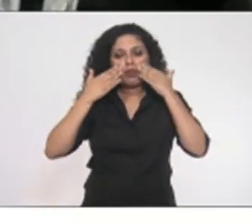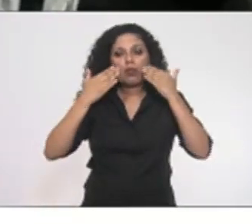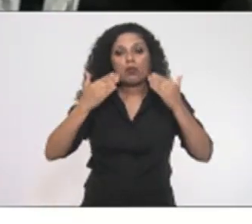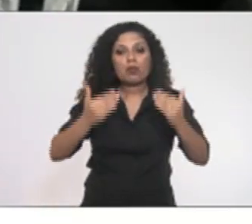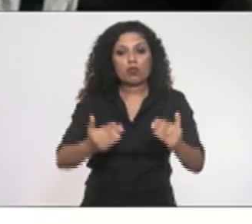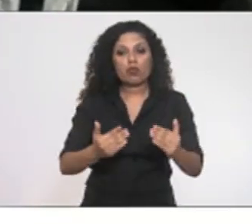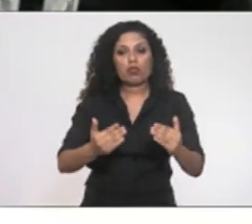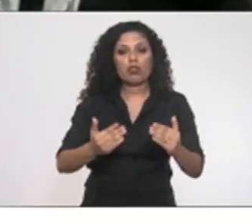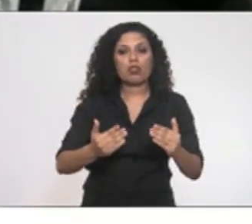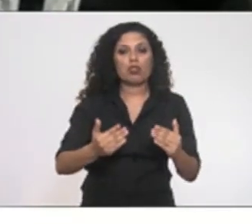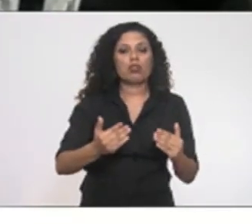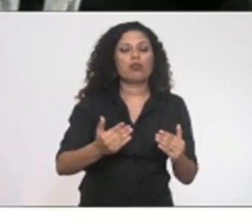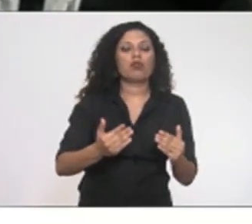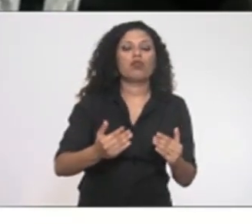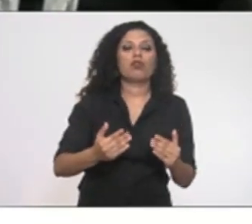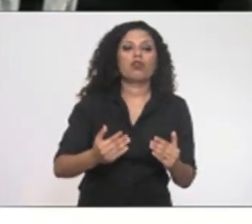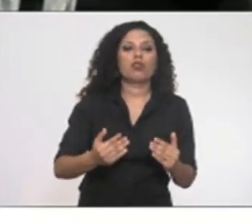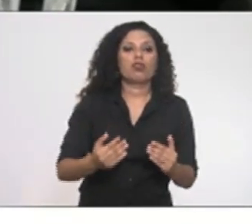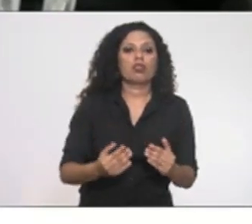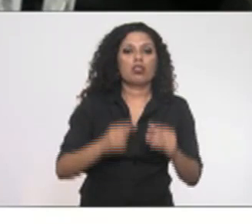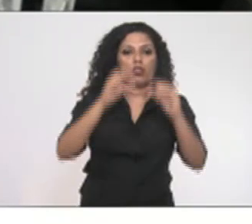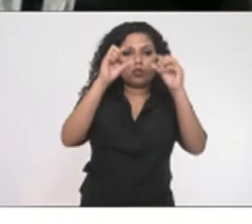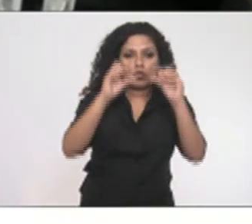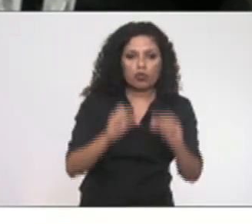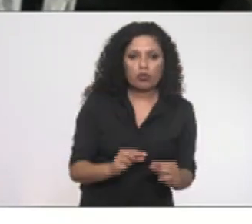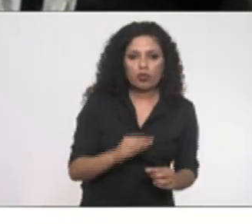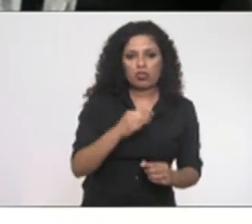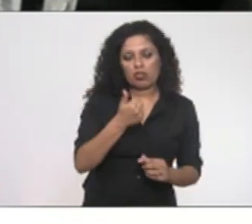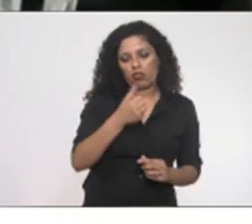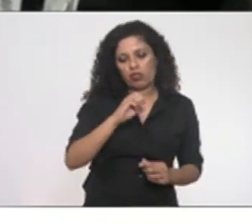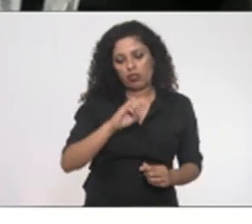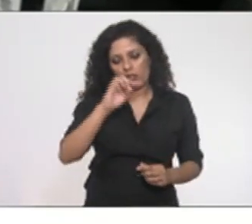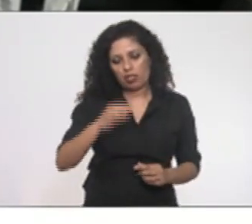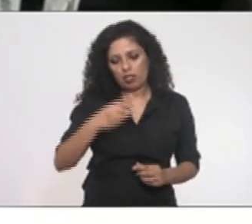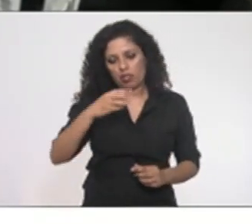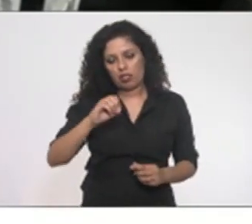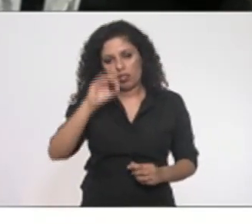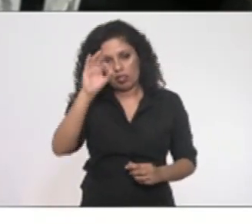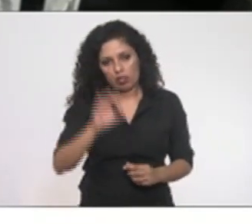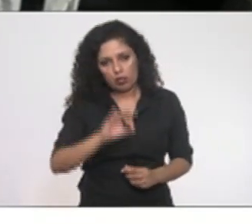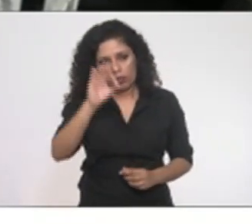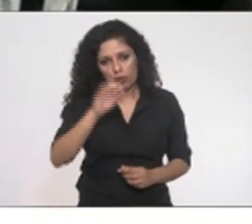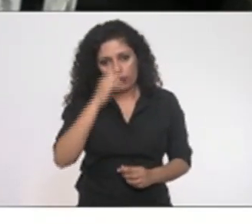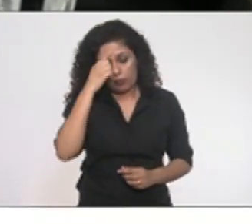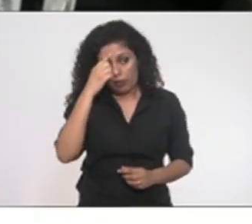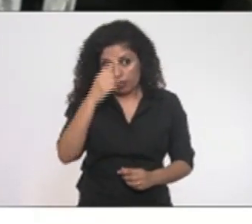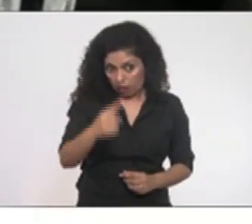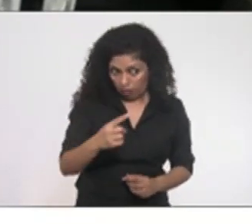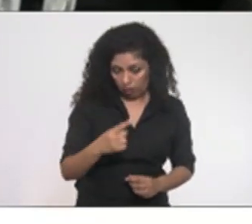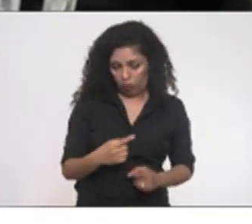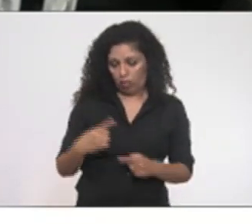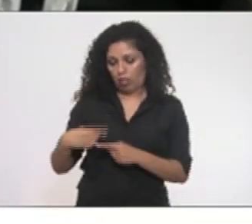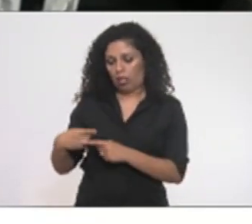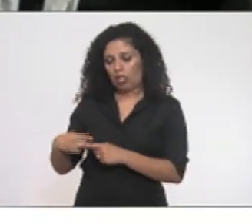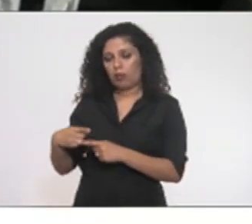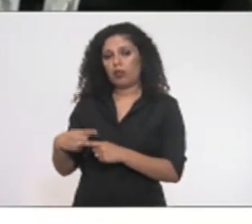imprensa, que a redução que a gente espera ser de 10% e 30%, mas isso pensando que ela paga, a Petrobras